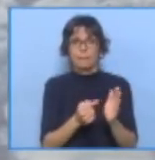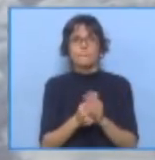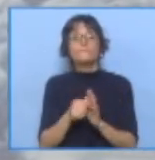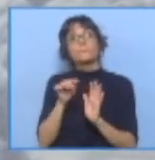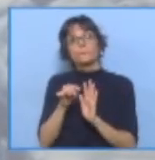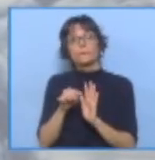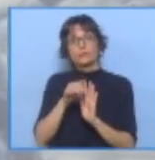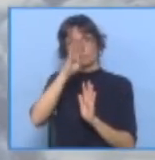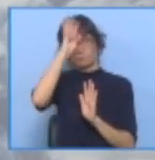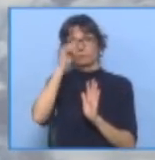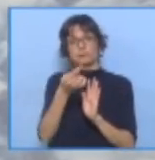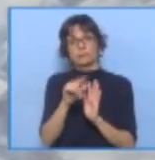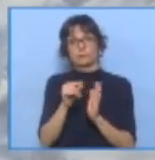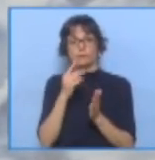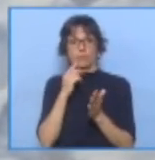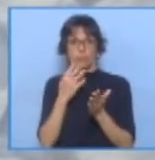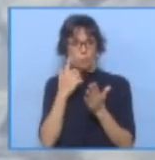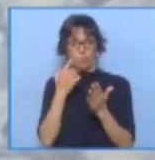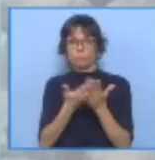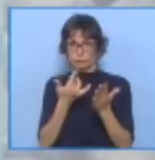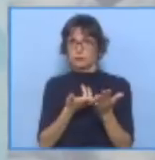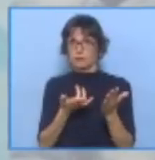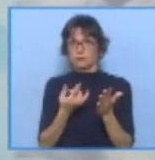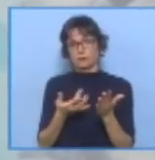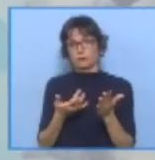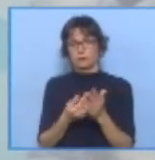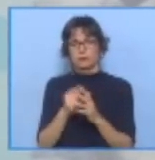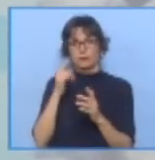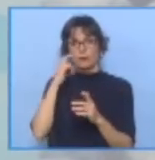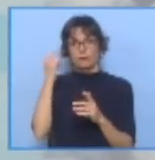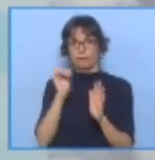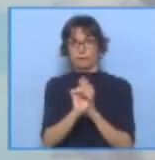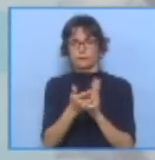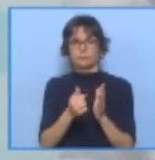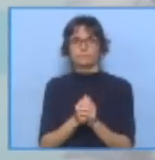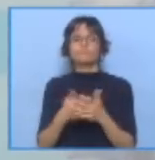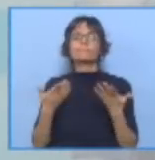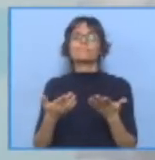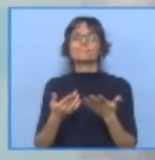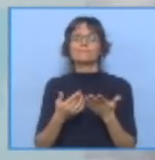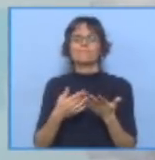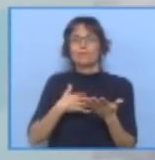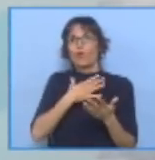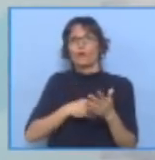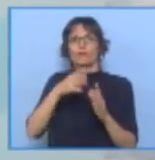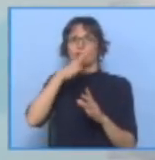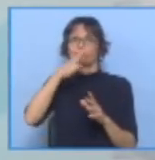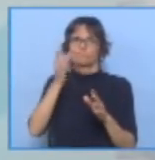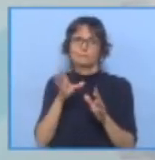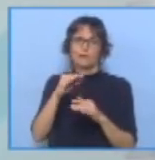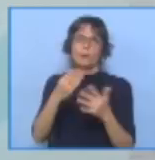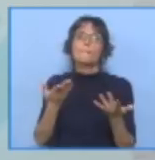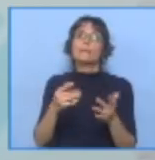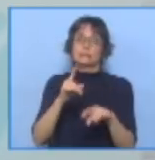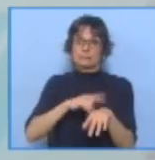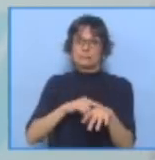raramente é possível que assim aconteça. Poderíamos continuar a falar muito mais tempo da Terra Santa, mas vamos reservar o tempo que nos resta do